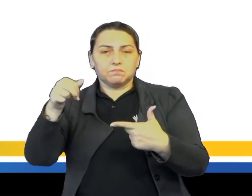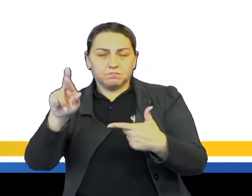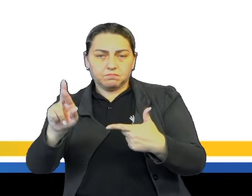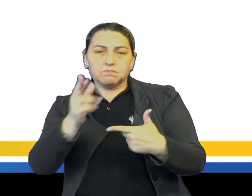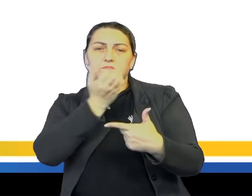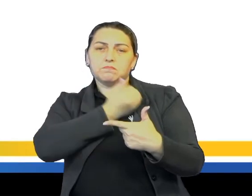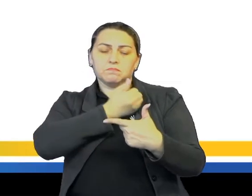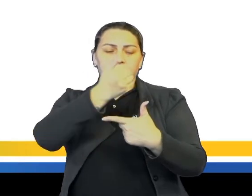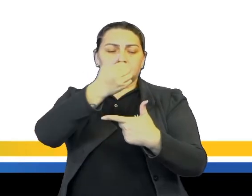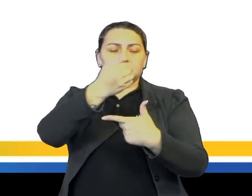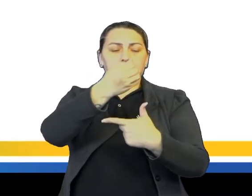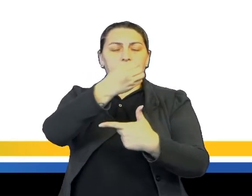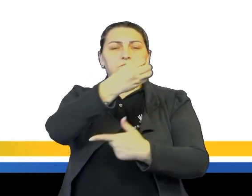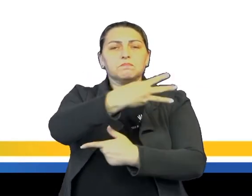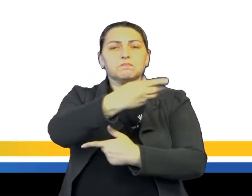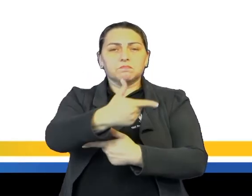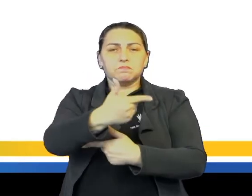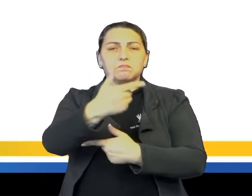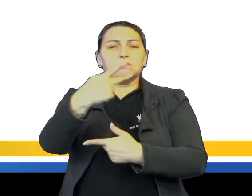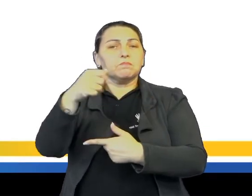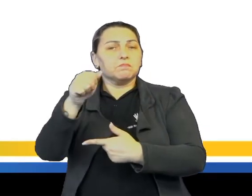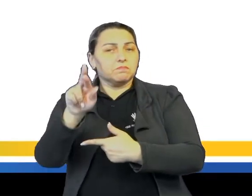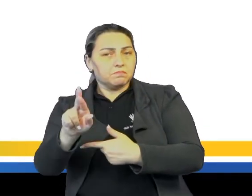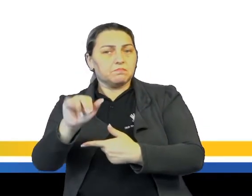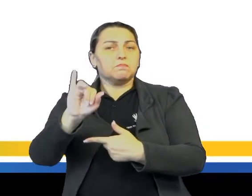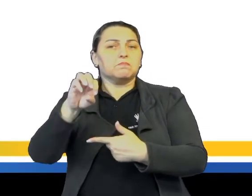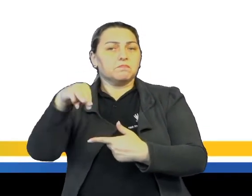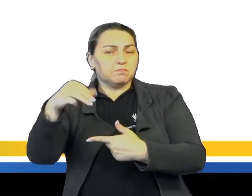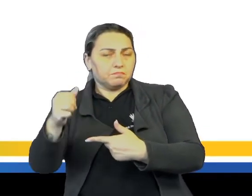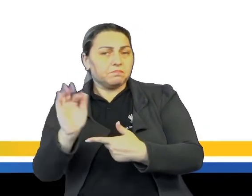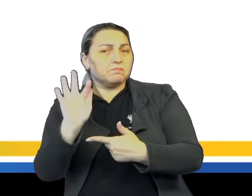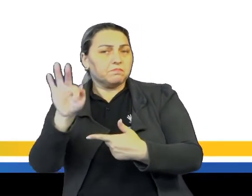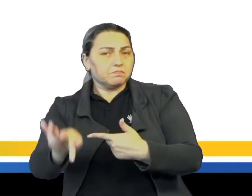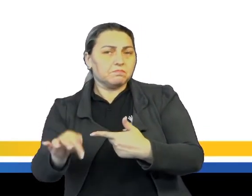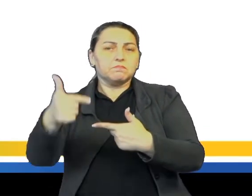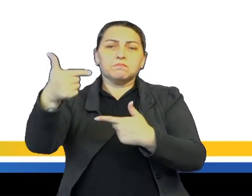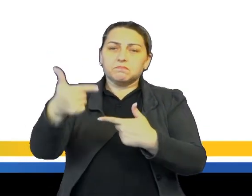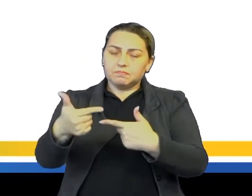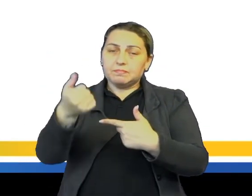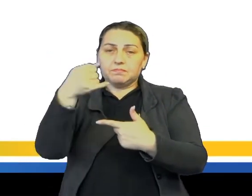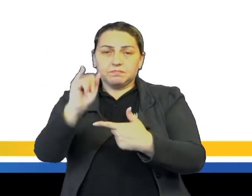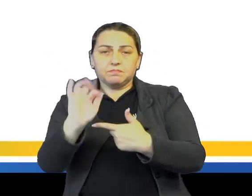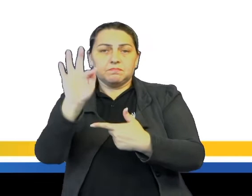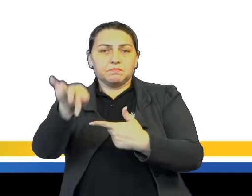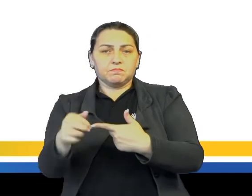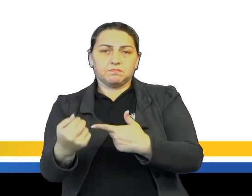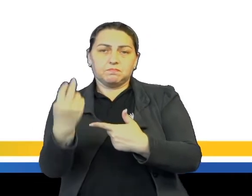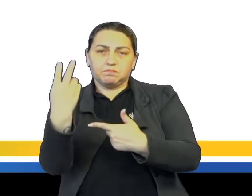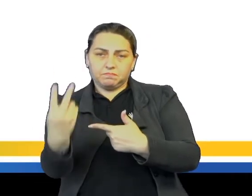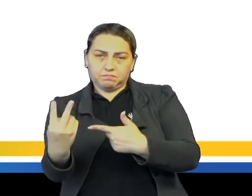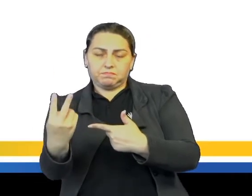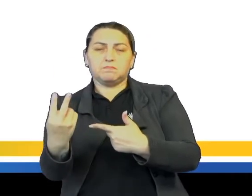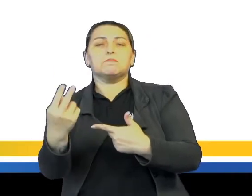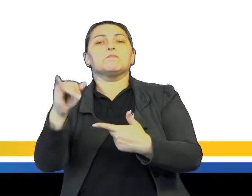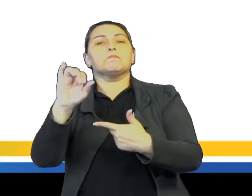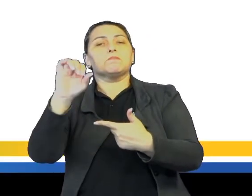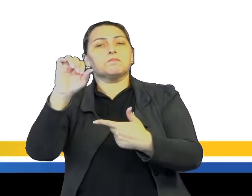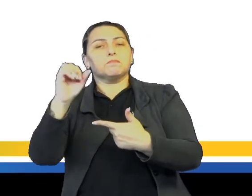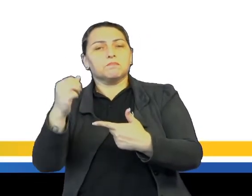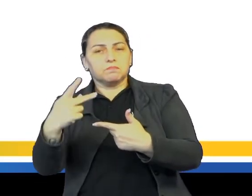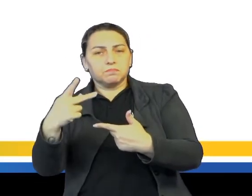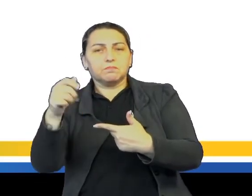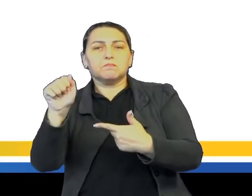número 32, ele é par ou é ímpar? Olha aí, ele terminou em 2, né? Se ele termina com o número 2, então